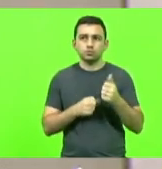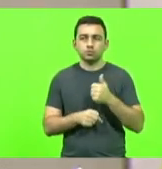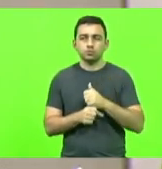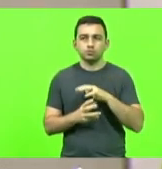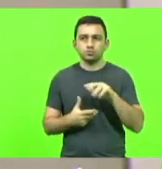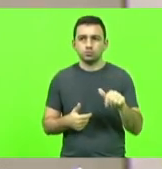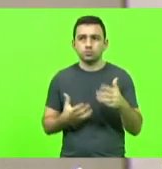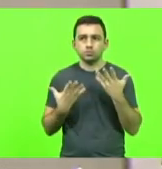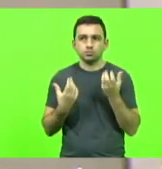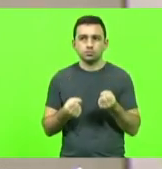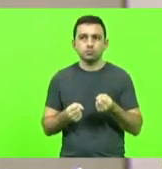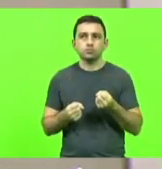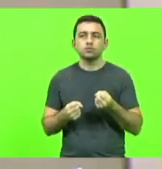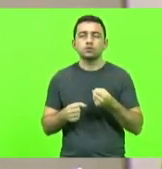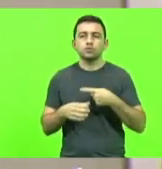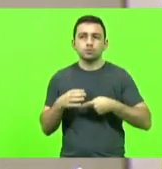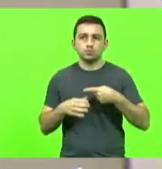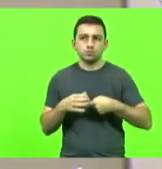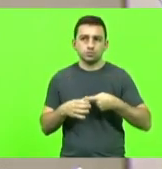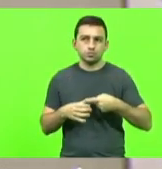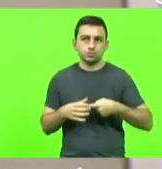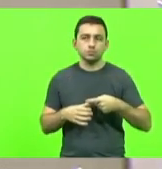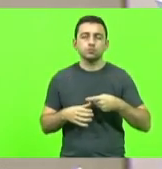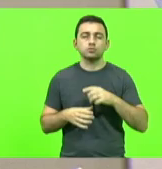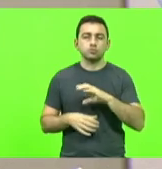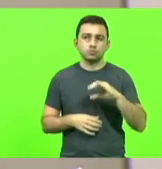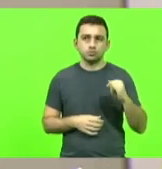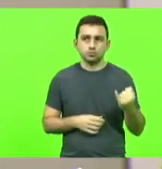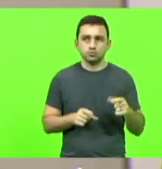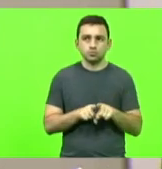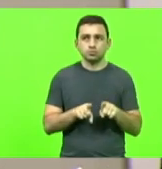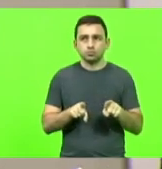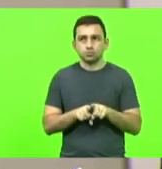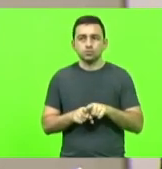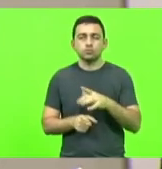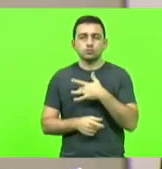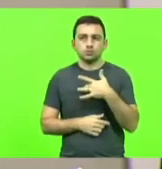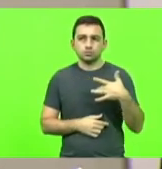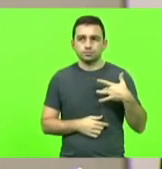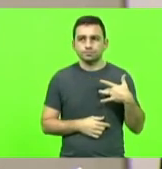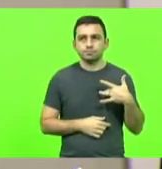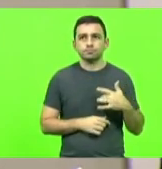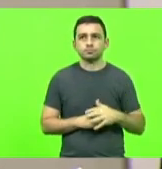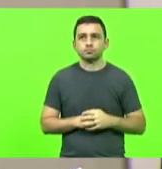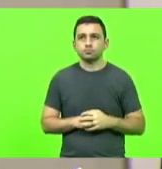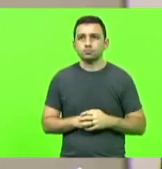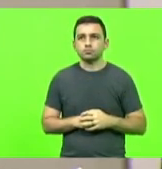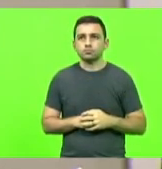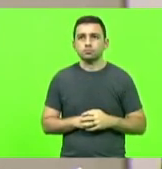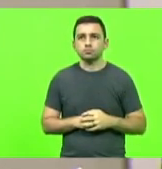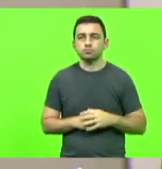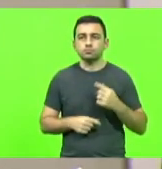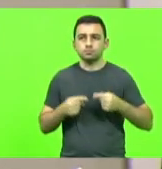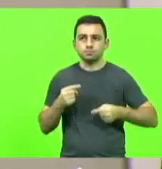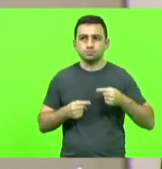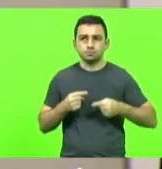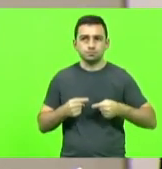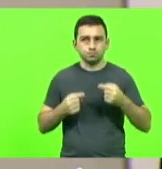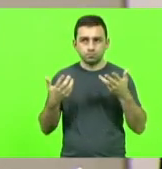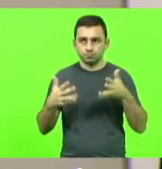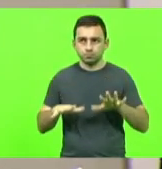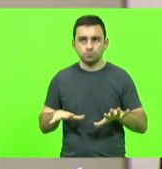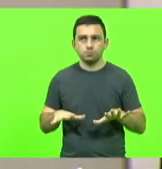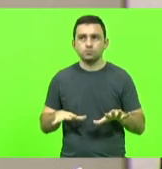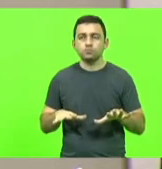pareceres favoráveis das comissões de Constituição e Justiça e Comissão de Saúde, em discussão. Não havendo quem queira discutir,